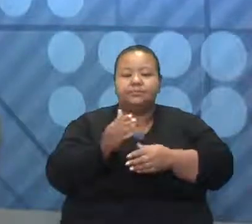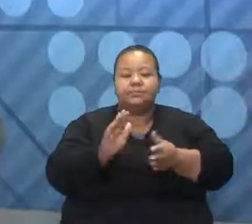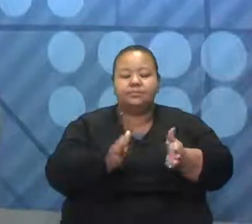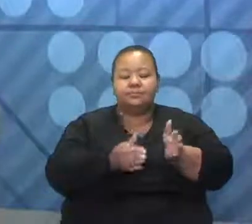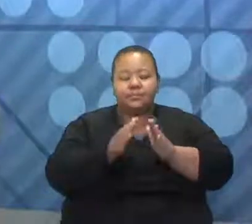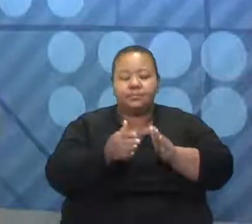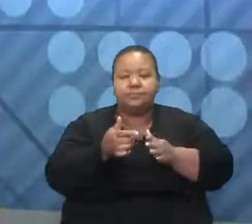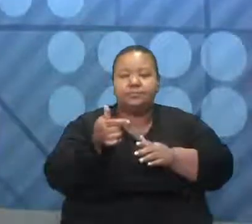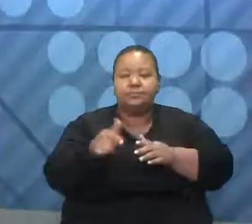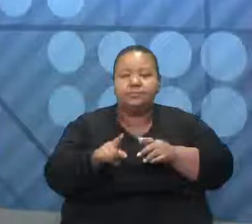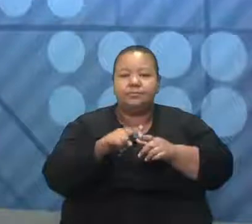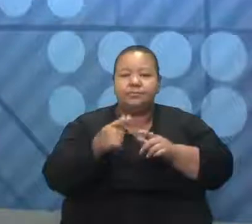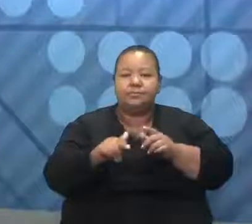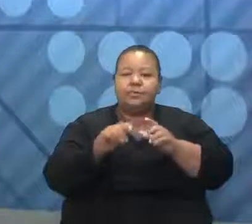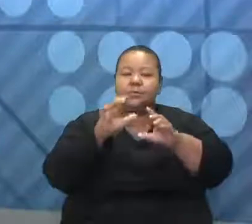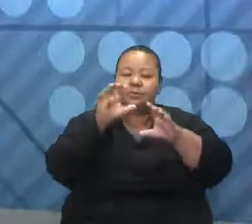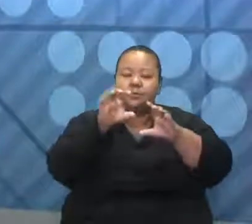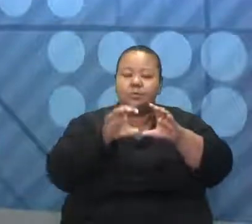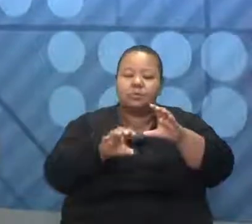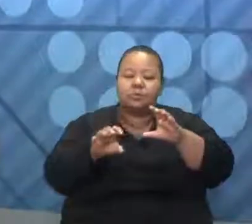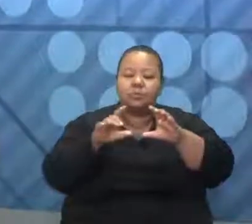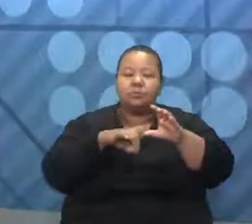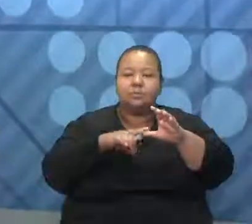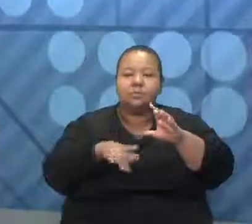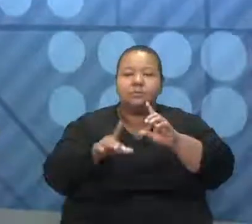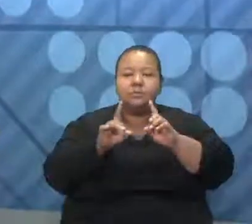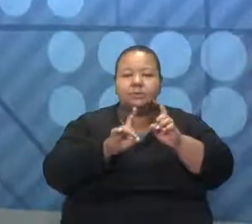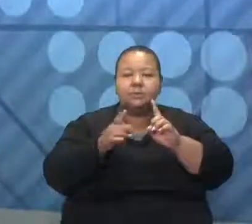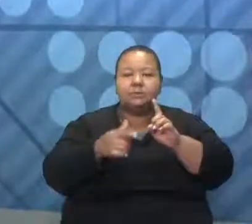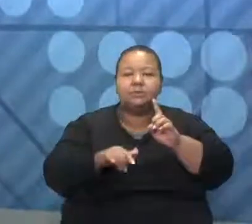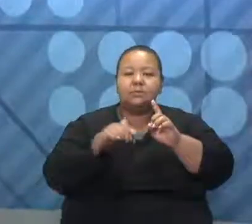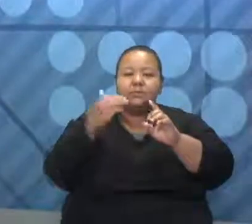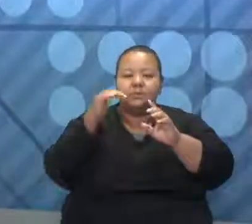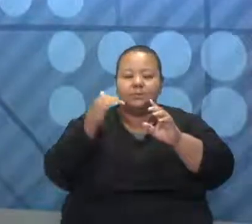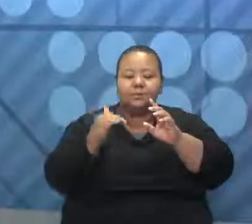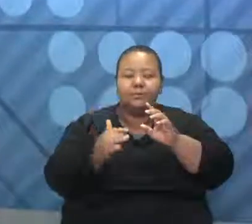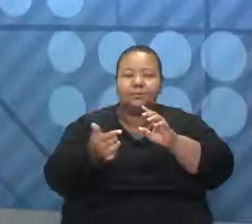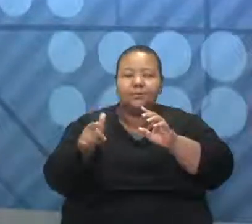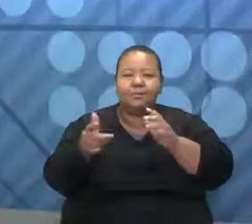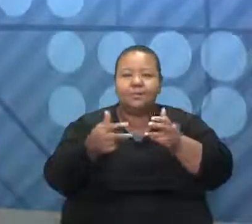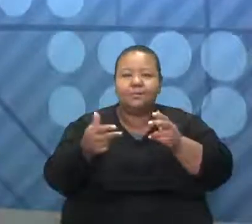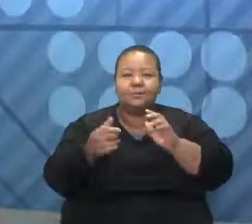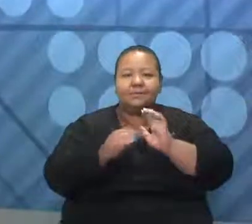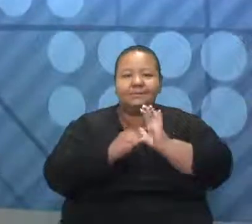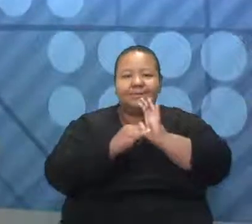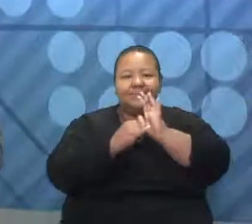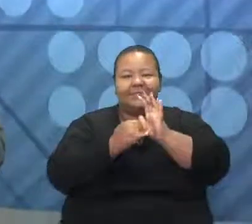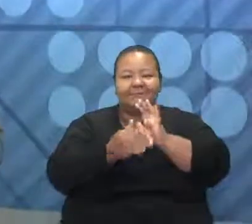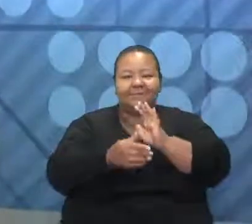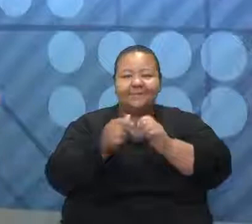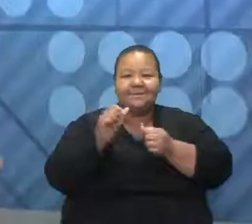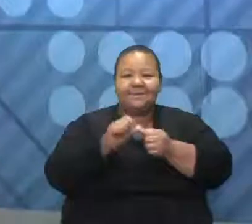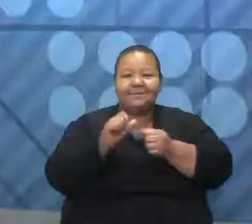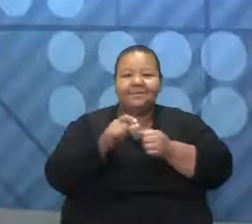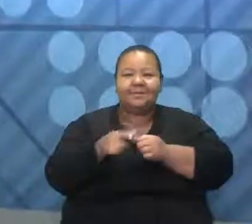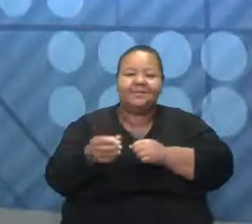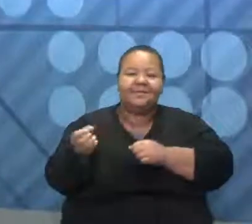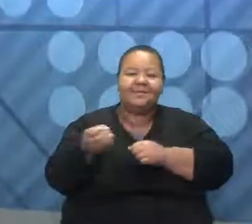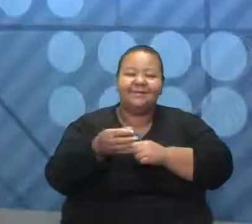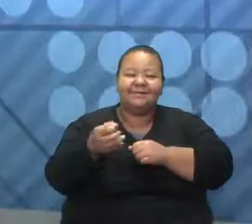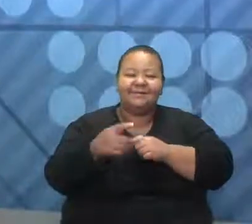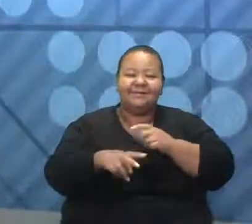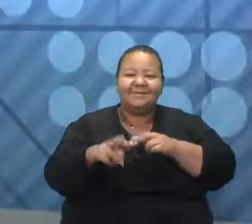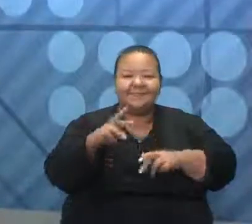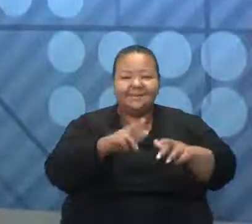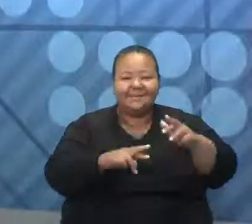Depois, eu posso desmembrar, a partir do momento que eu tenho esses dados coletados, desmembrar em outros indicadores, para fazer novas análises,